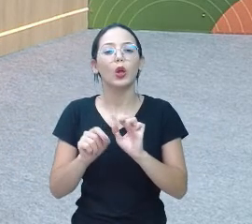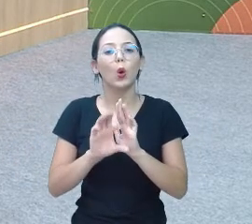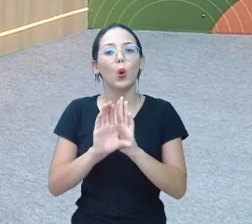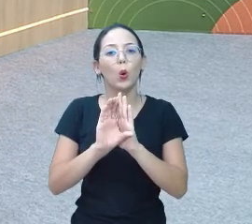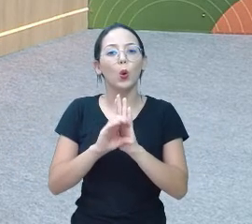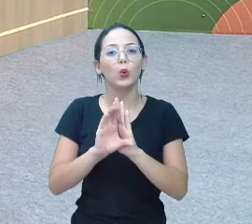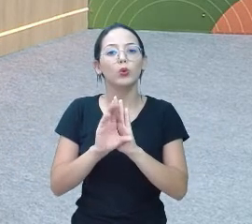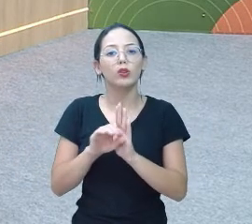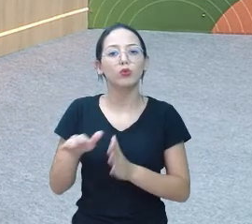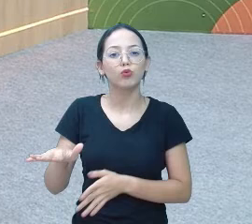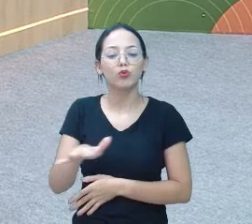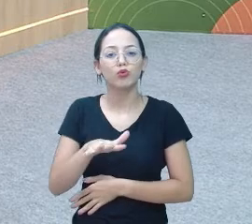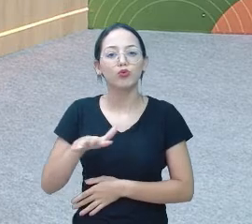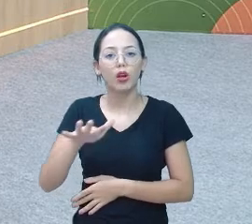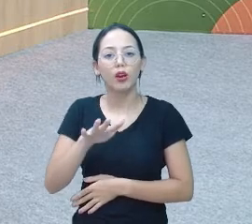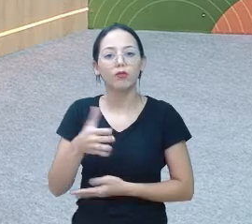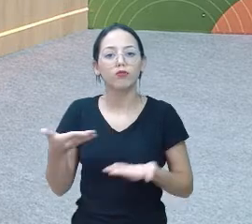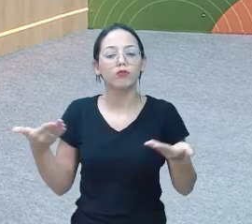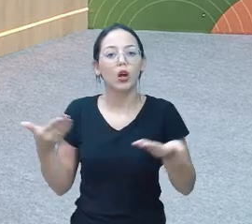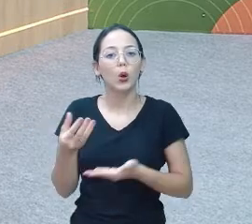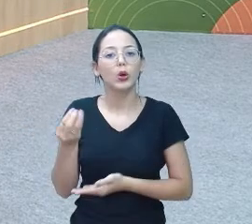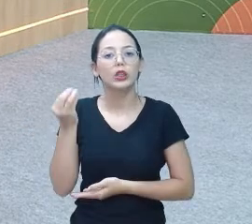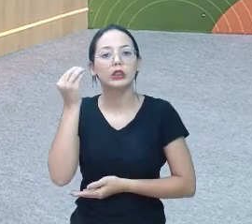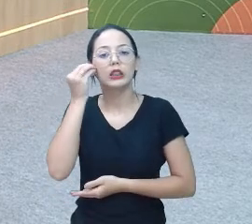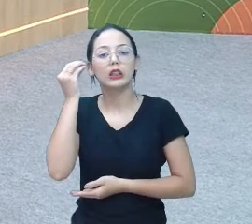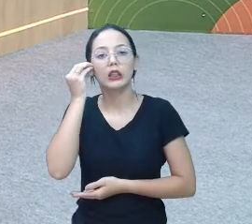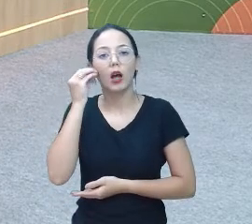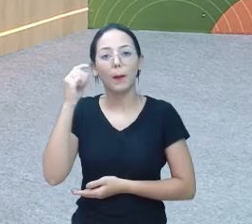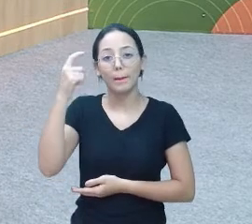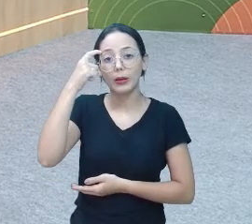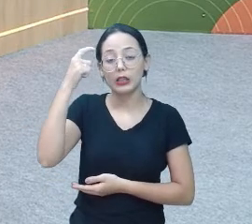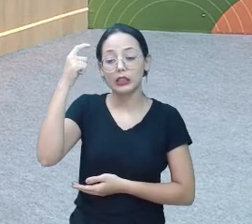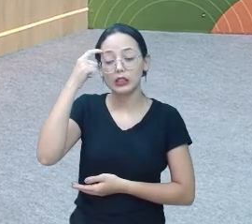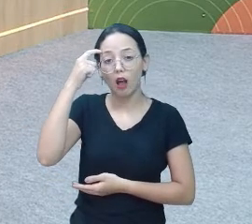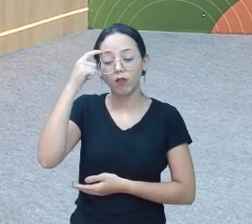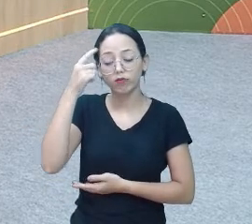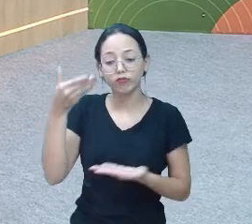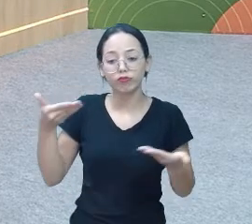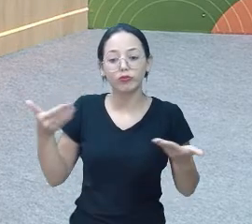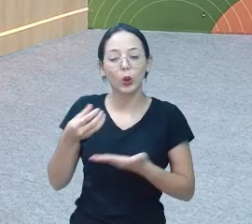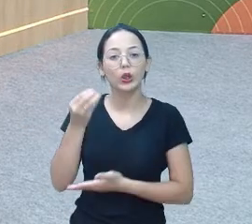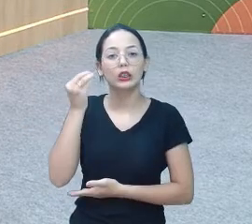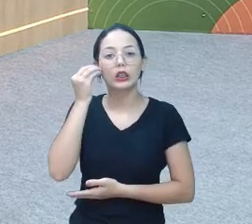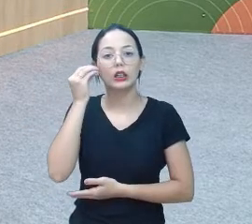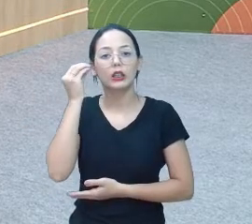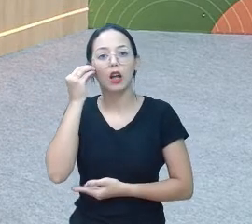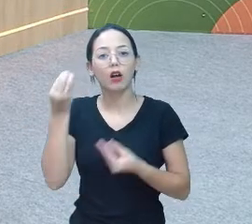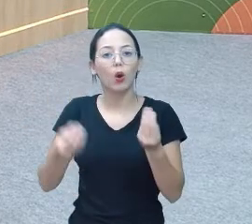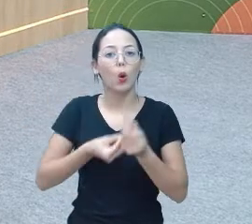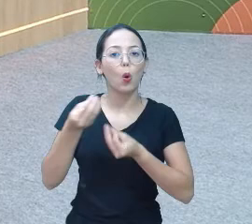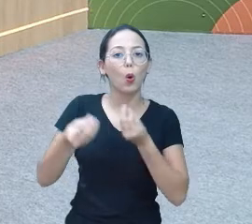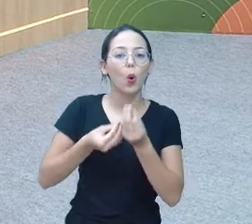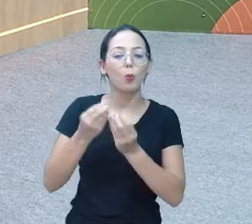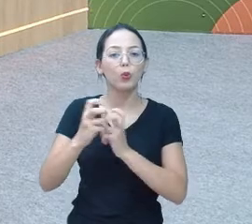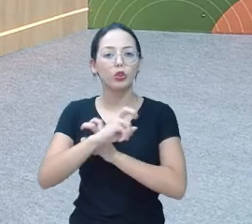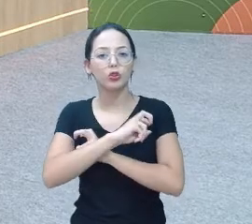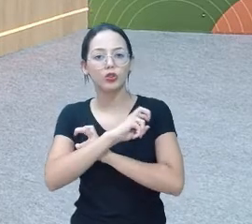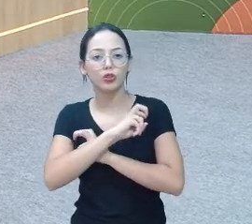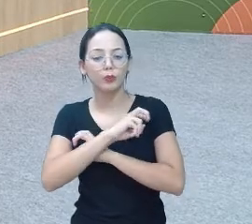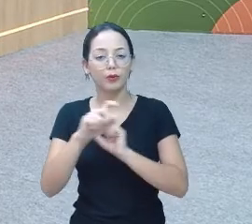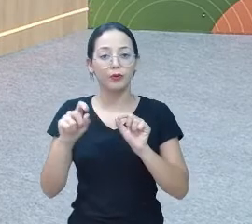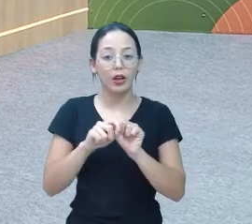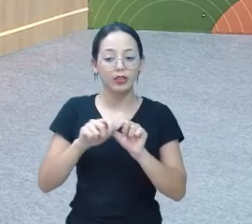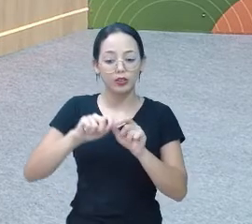que é que a gente vai fazer? A gente vai tentar pensar praticamente, ou seja, pensar como os egípcios faziam a geometria